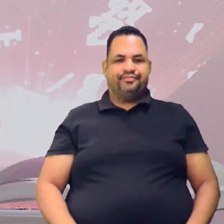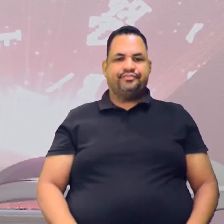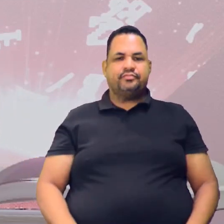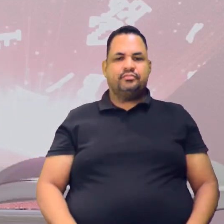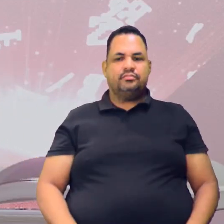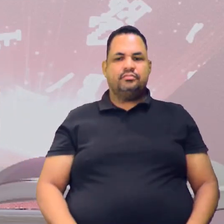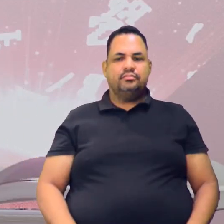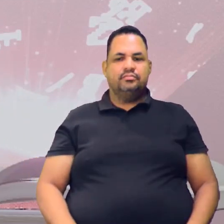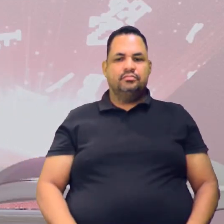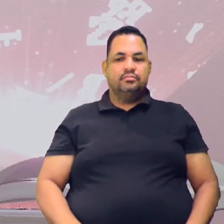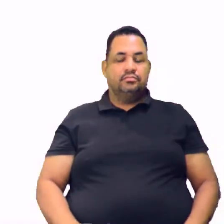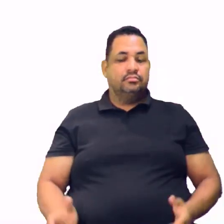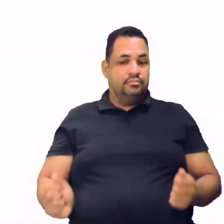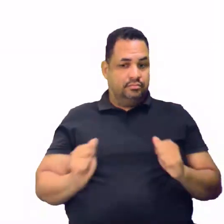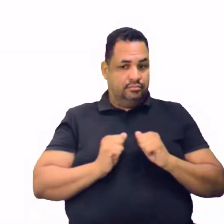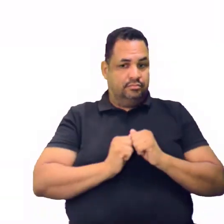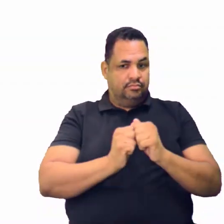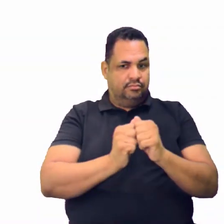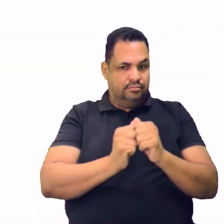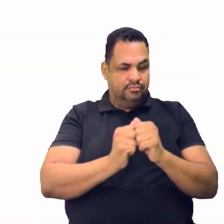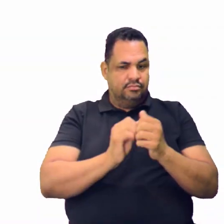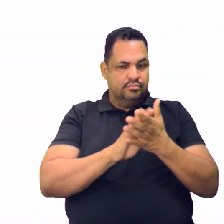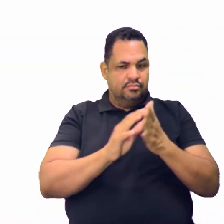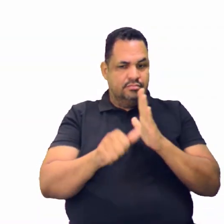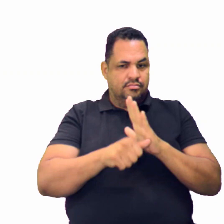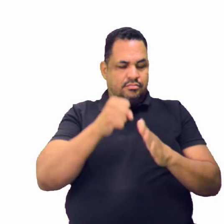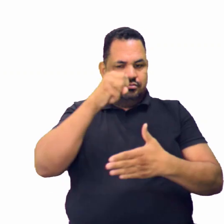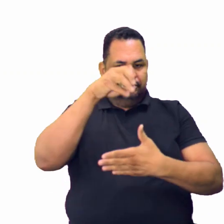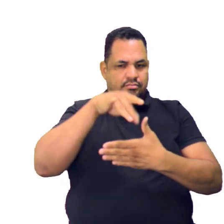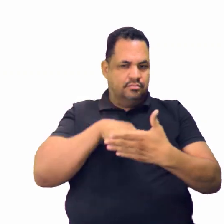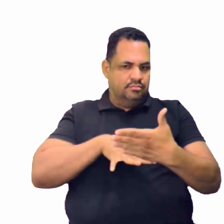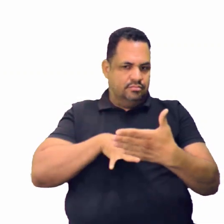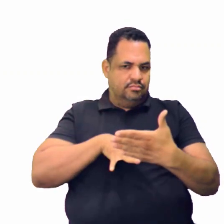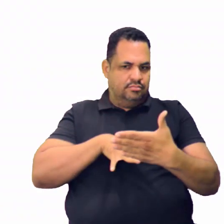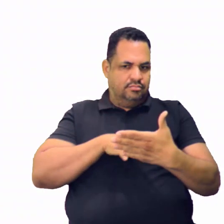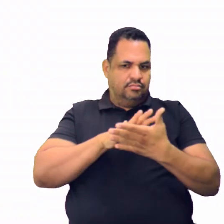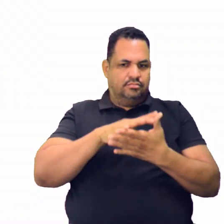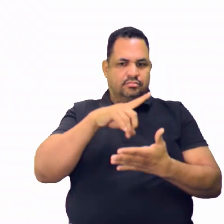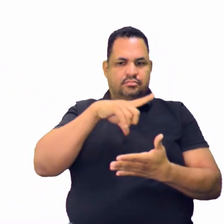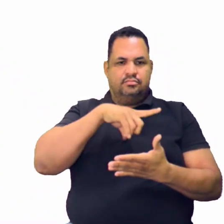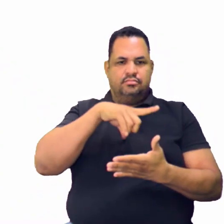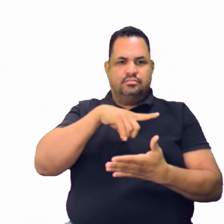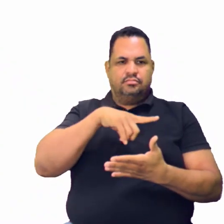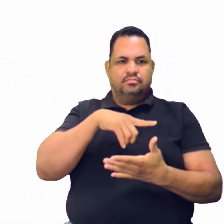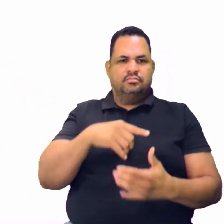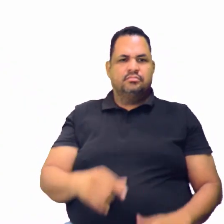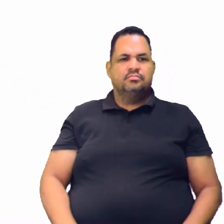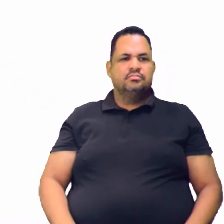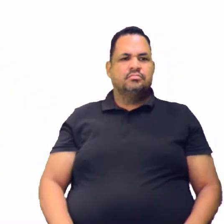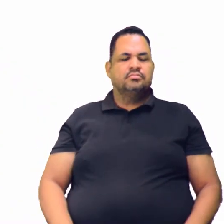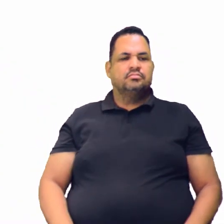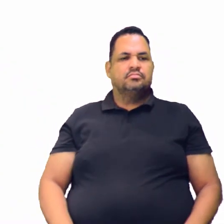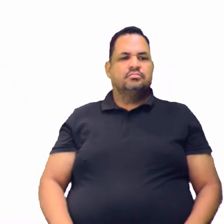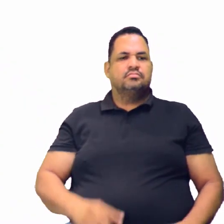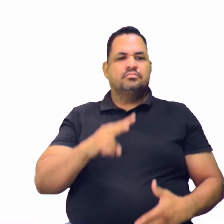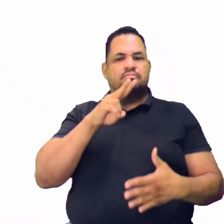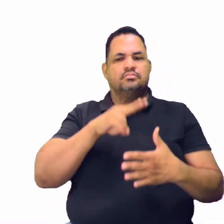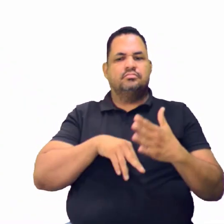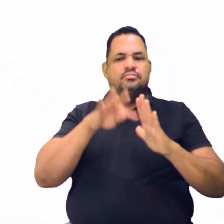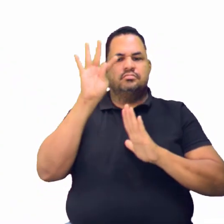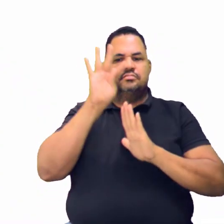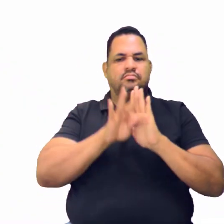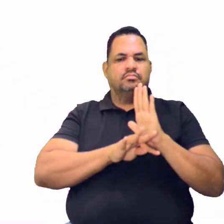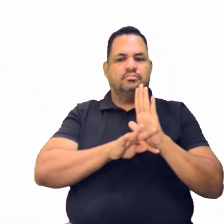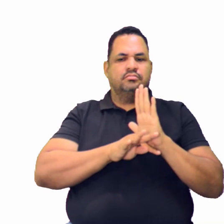Então, fiquem comigo para a primeira questão. Temos aqui o seguinte, ó. Leia o